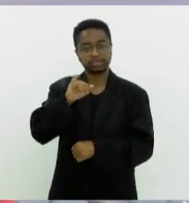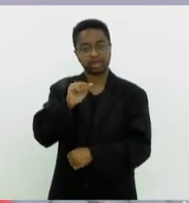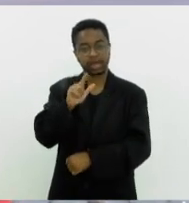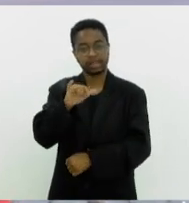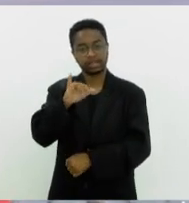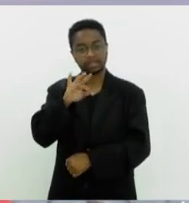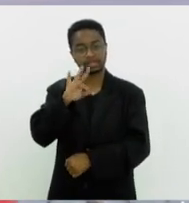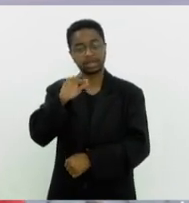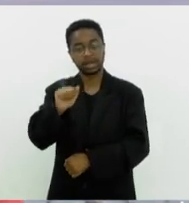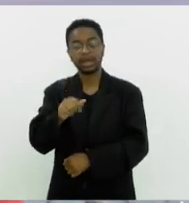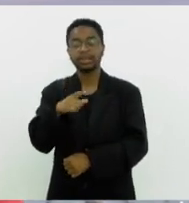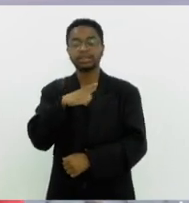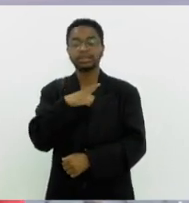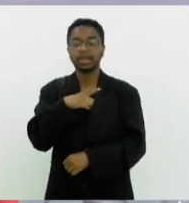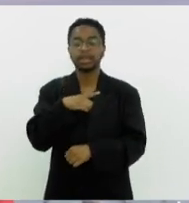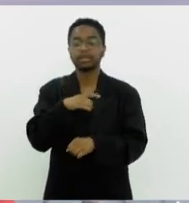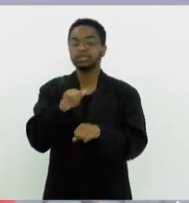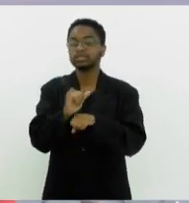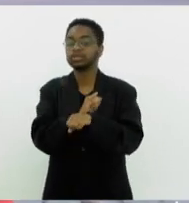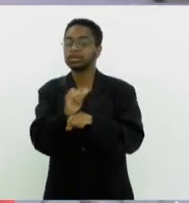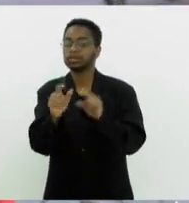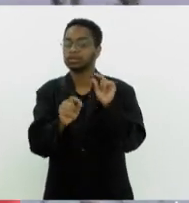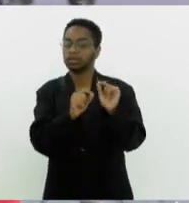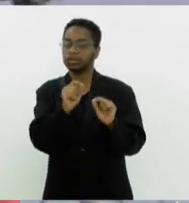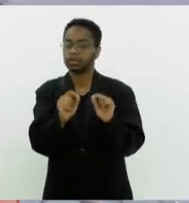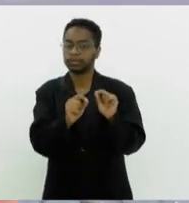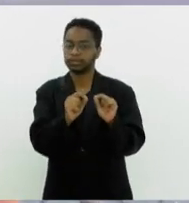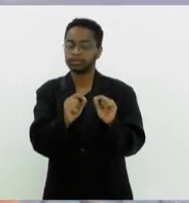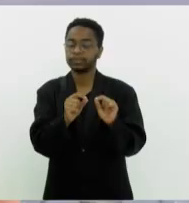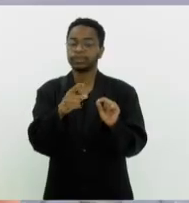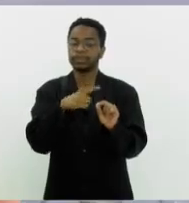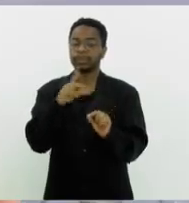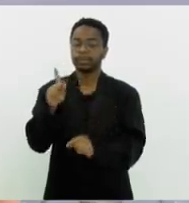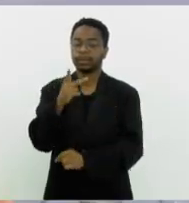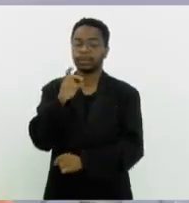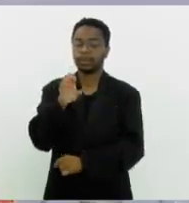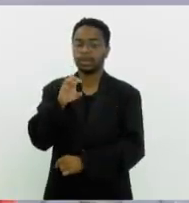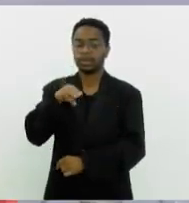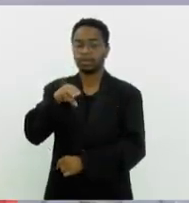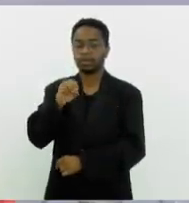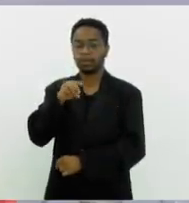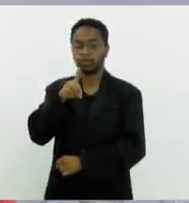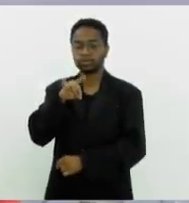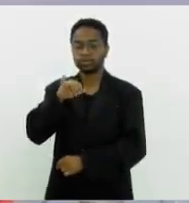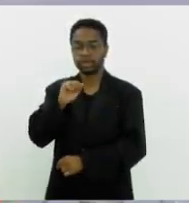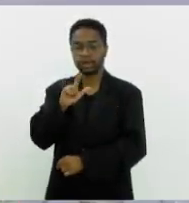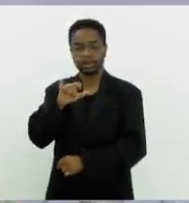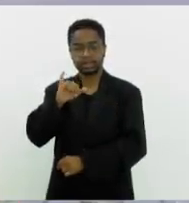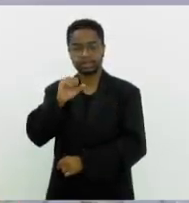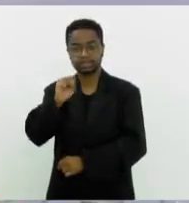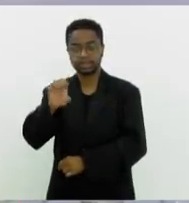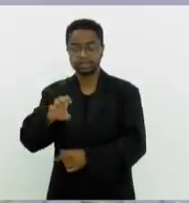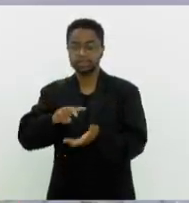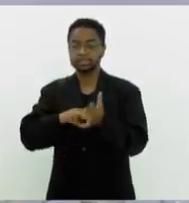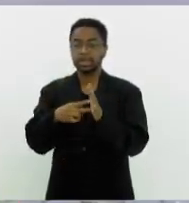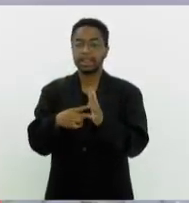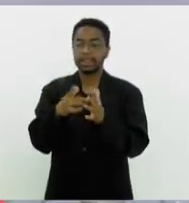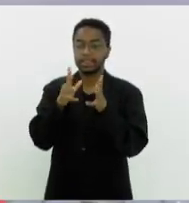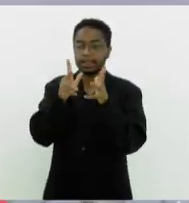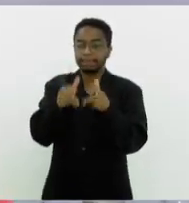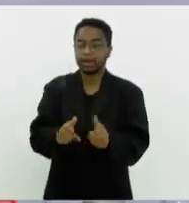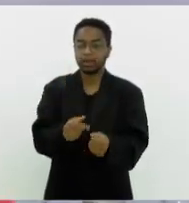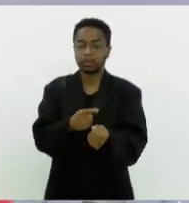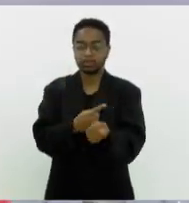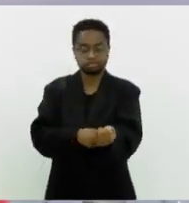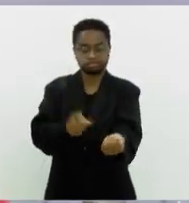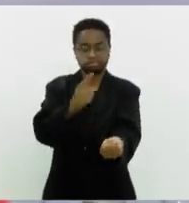oferece os métodos. Quais são os métodos? A gente faz a hemodiálise, que é através da limpeza direta do sangue,